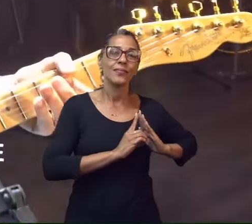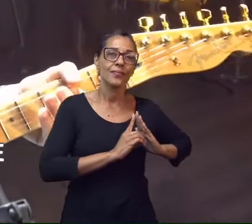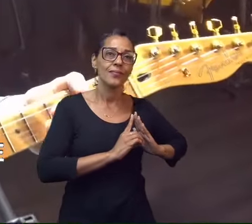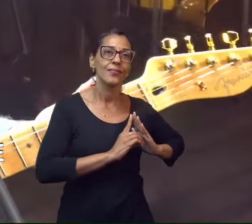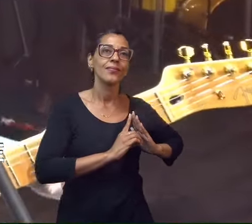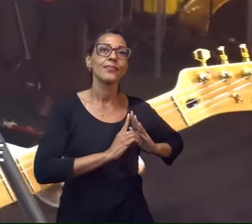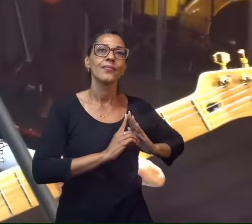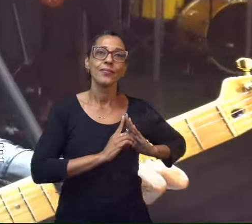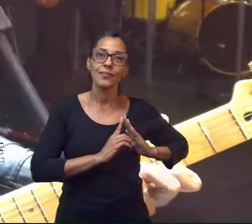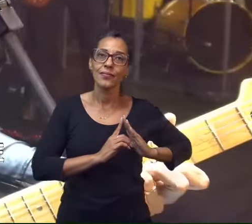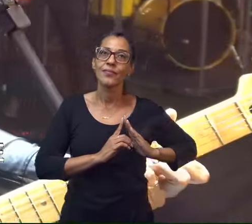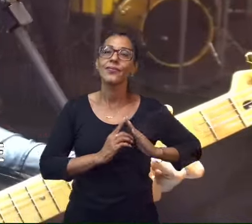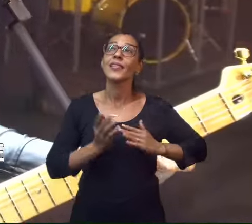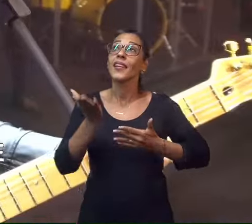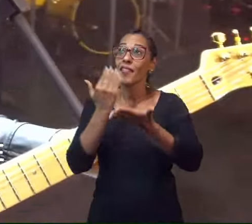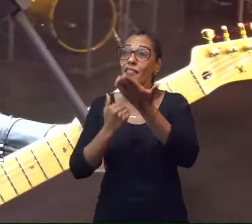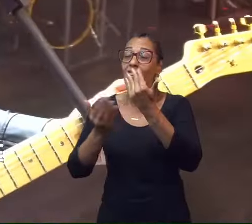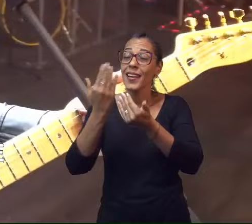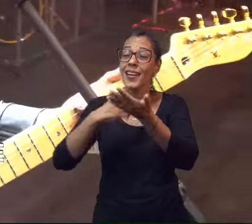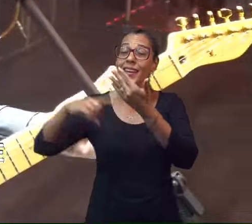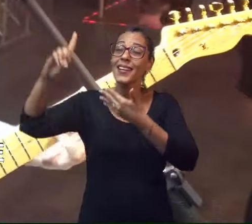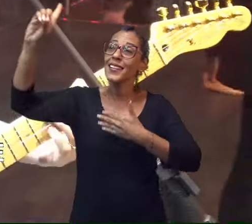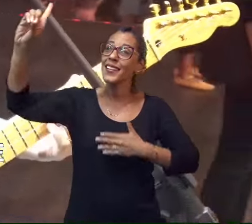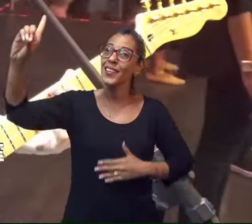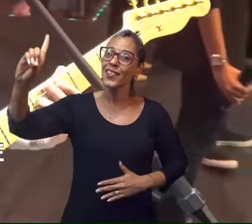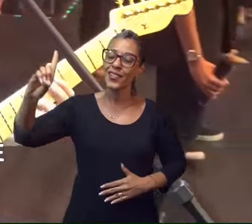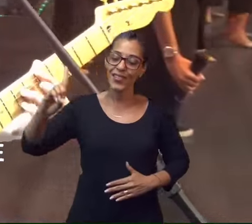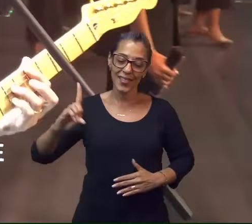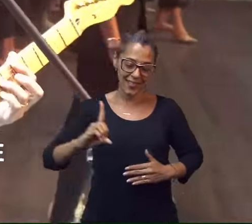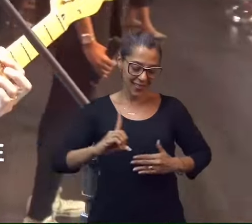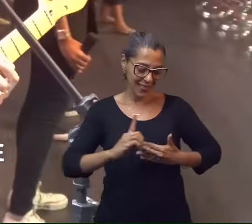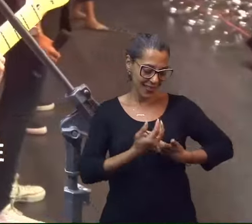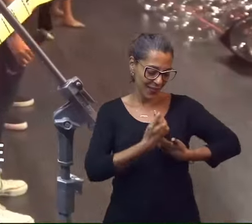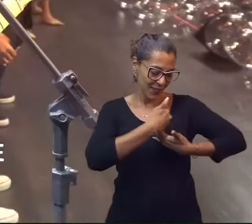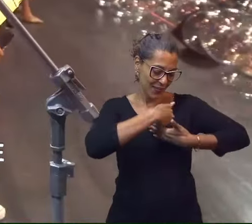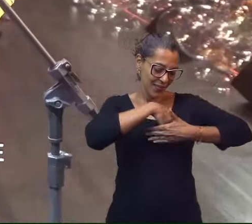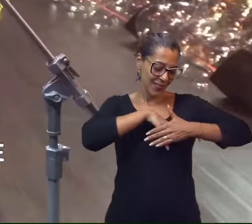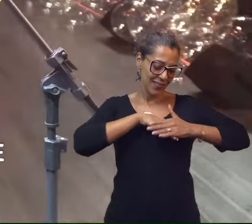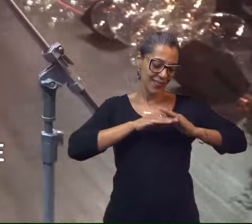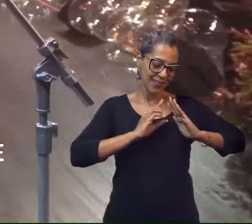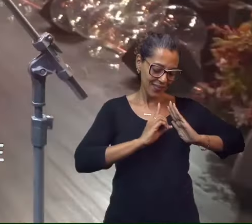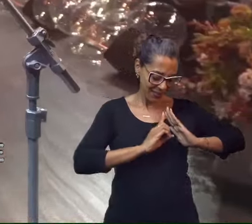faz em mim morar na permanente